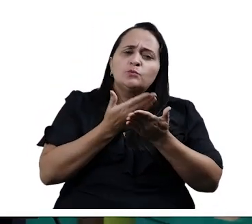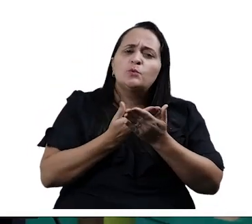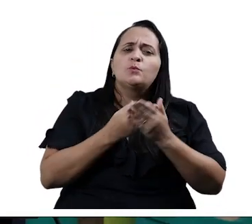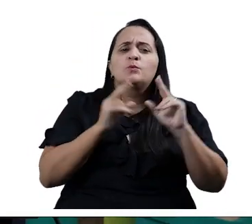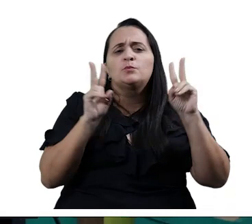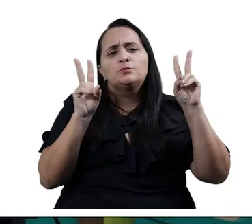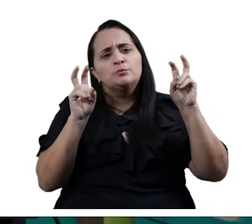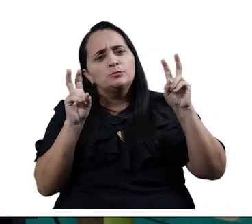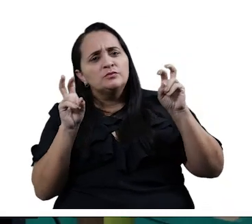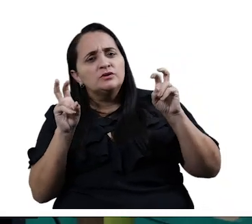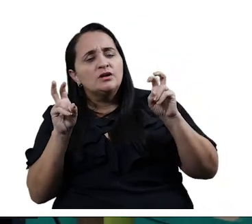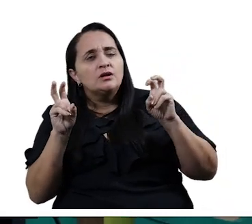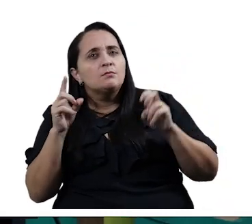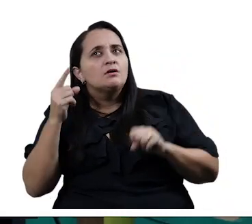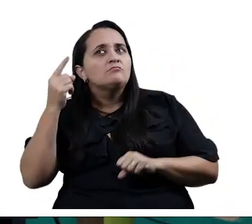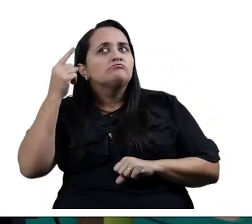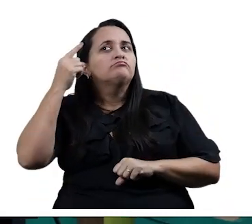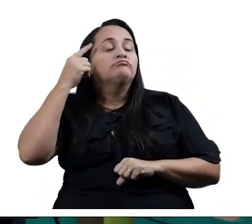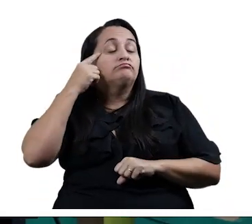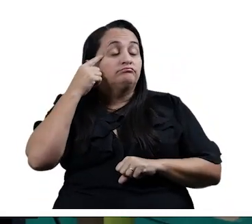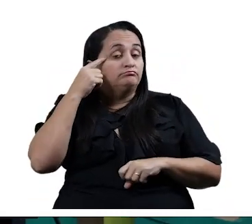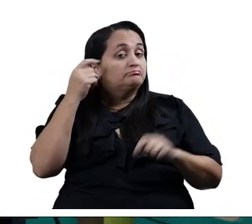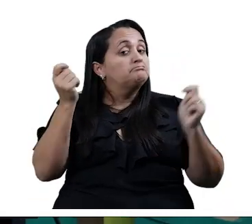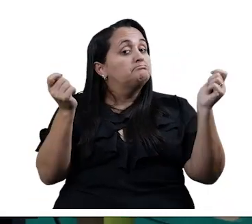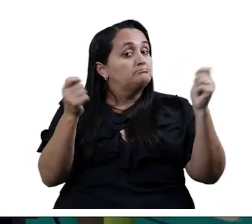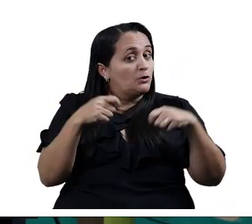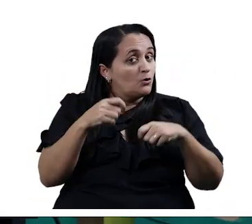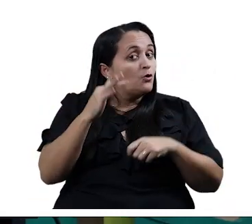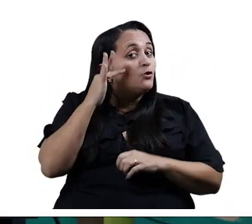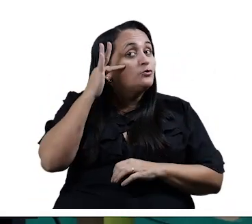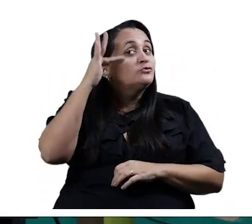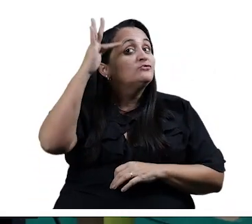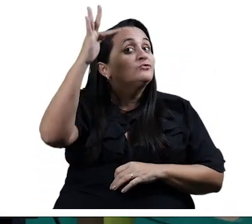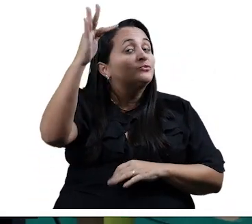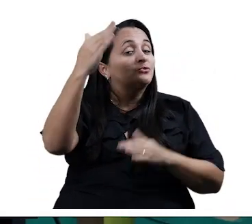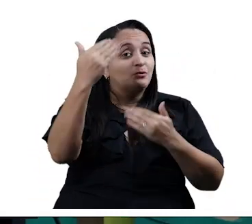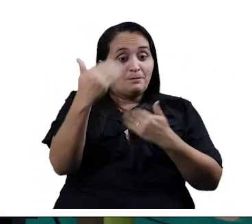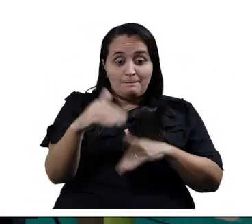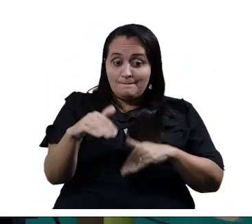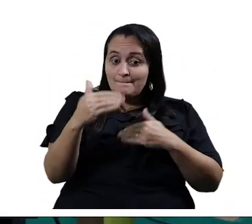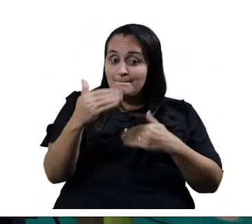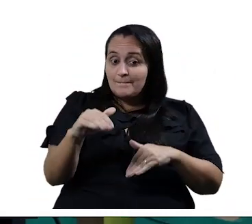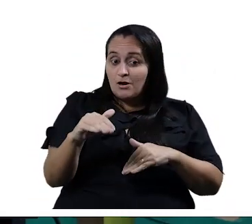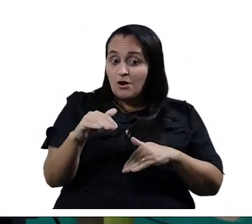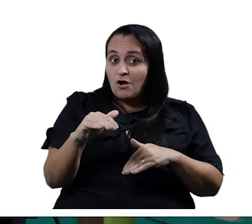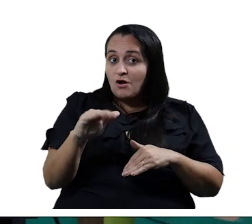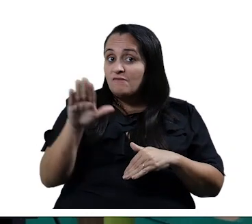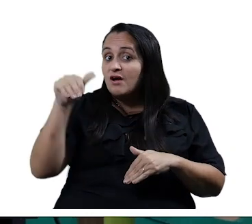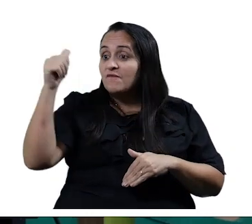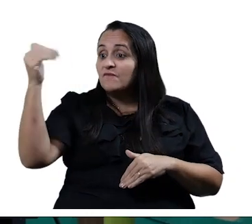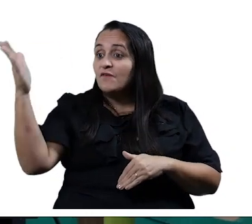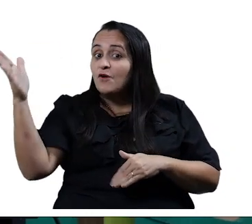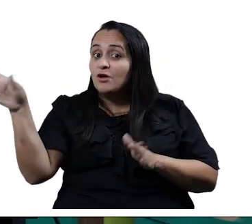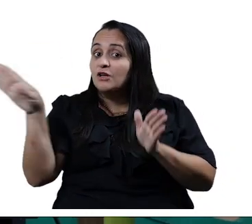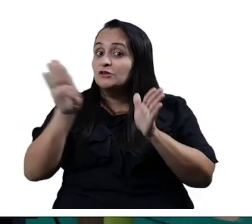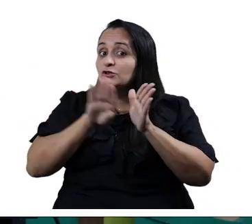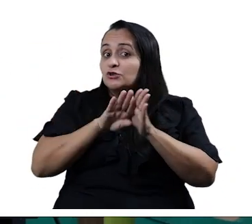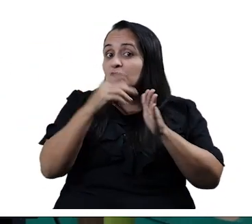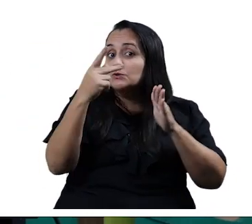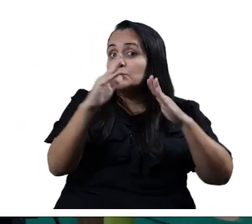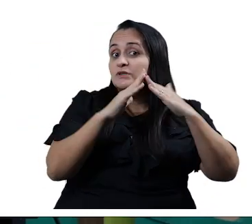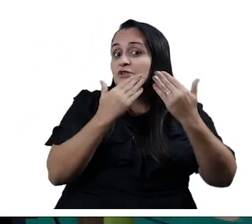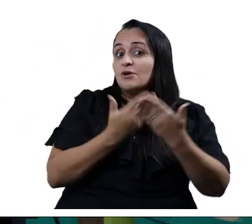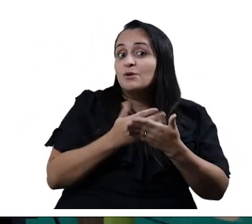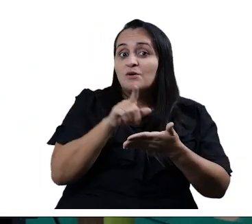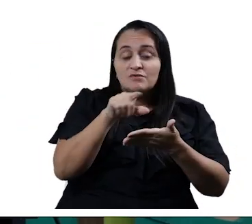cabecinha pode ser cobrado nas avaliações, especialmente as avaliações externas, tá